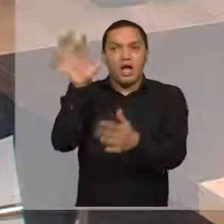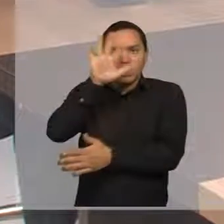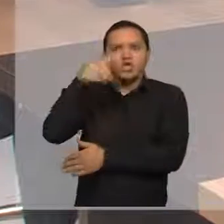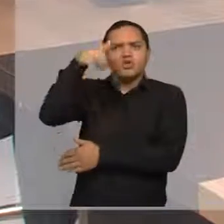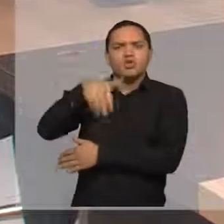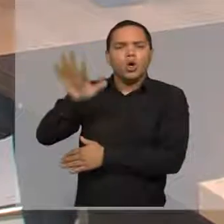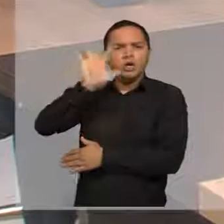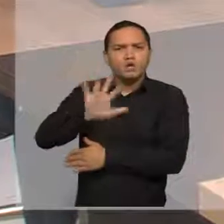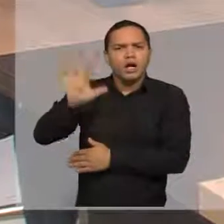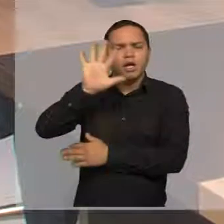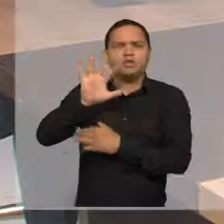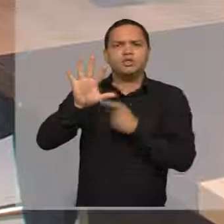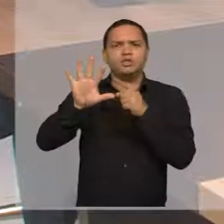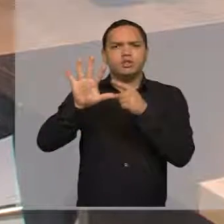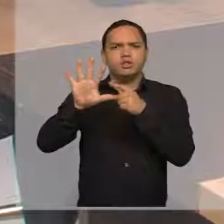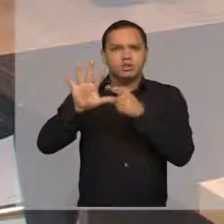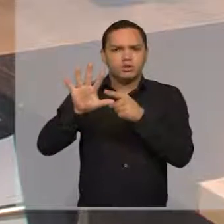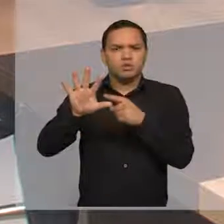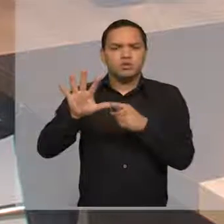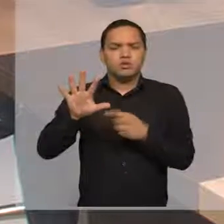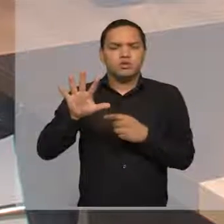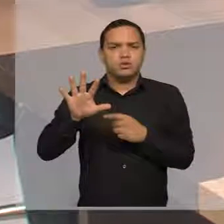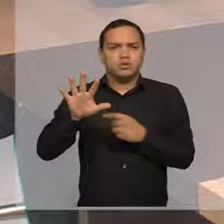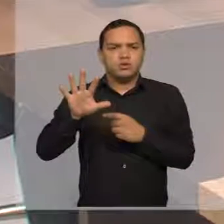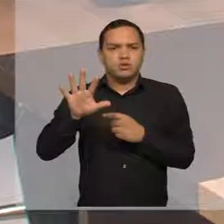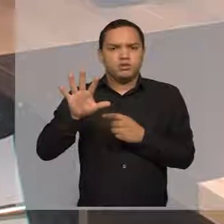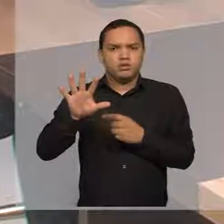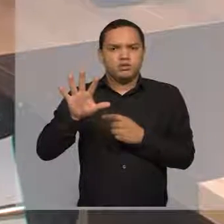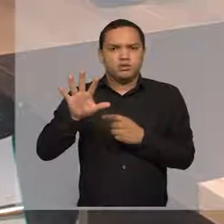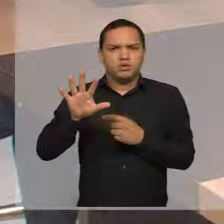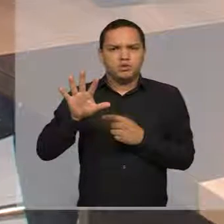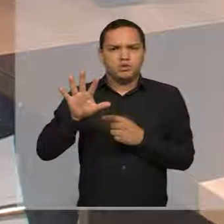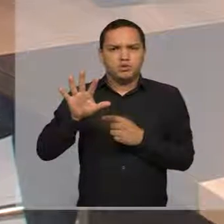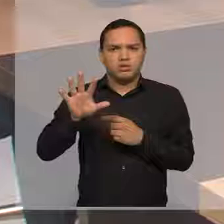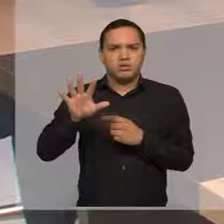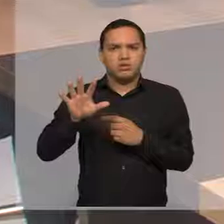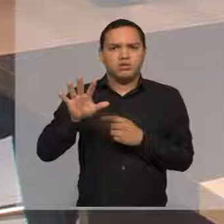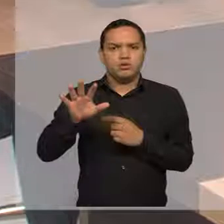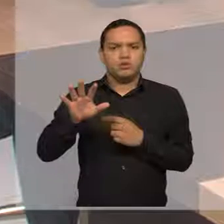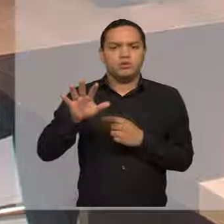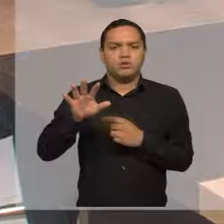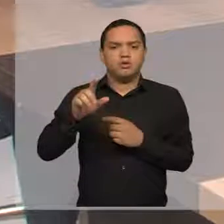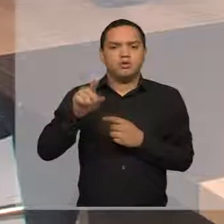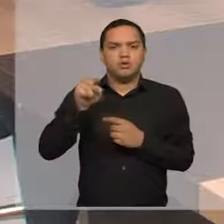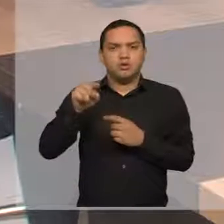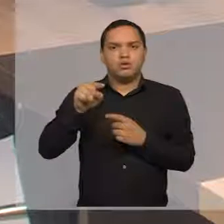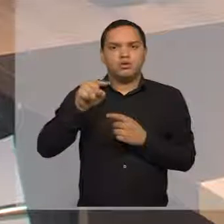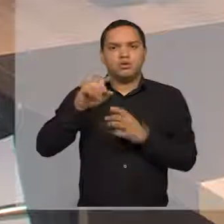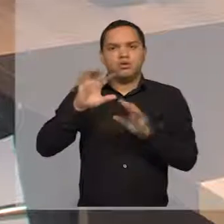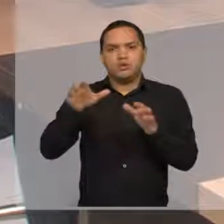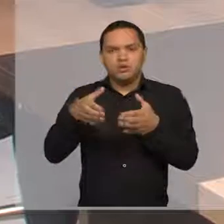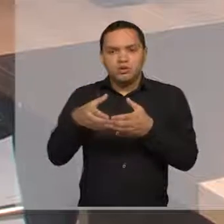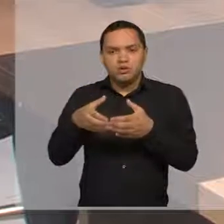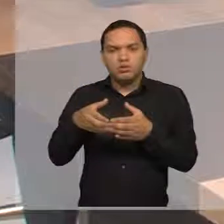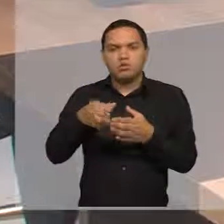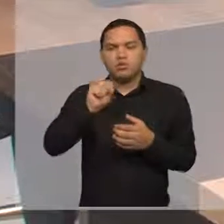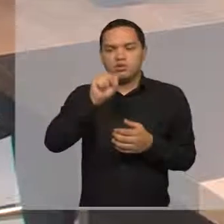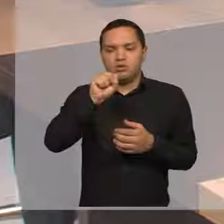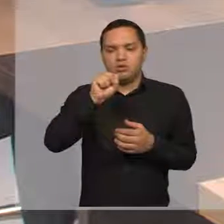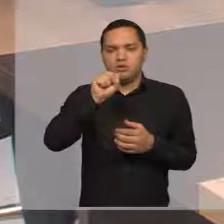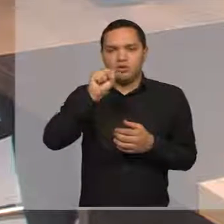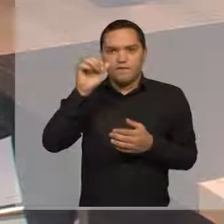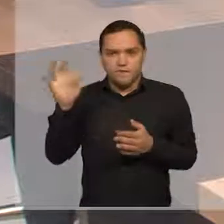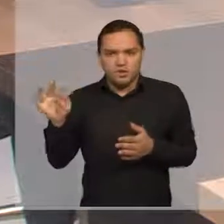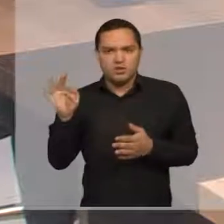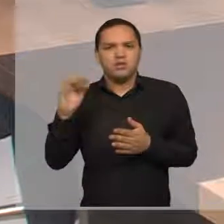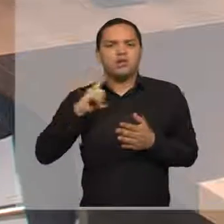região Sudene, BNB, só para citar, Codevasf, que é a Companhia do Vale do São Francisco, enfim,